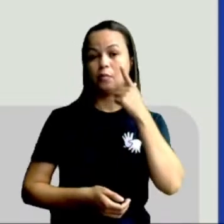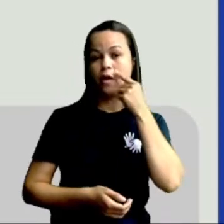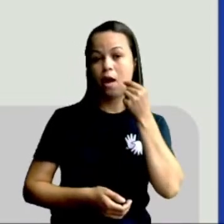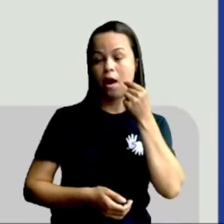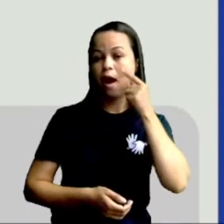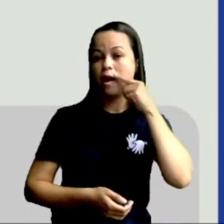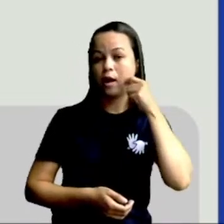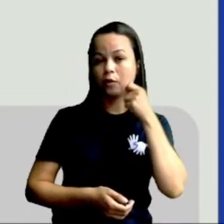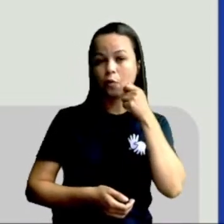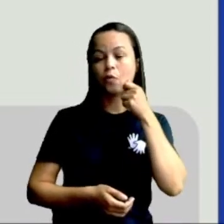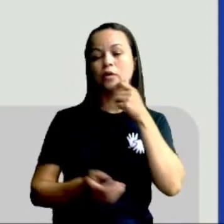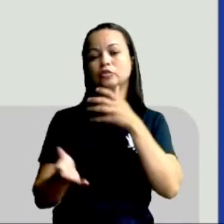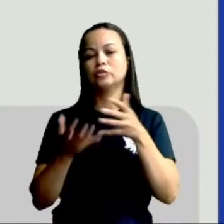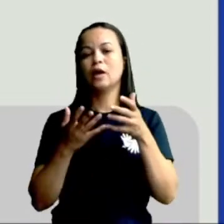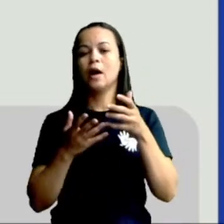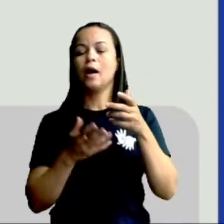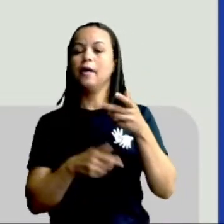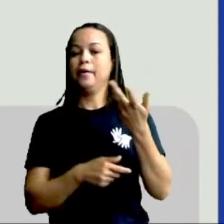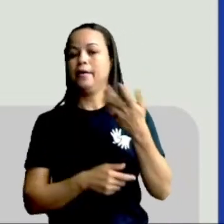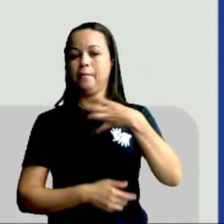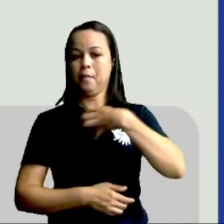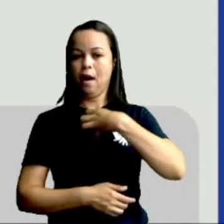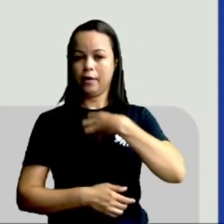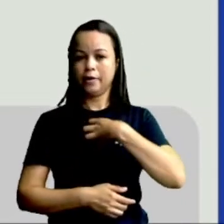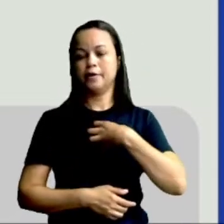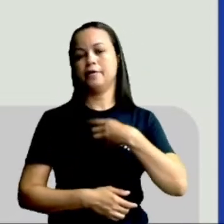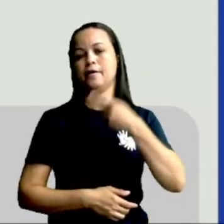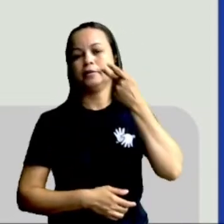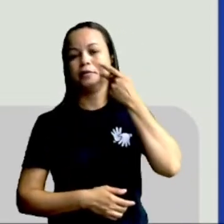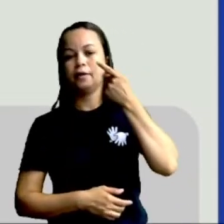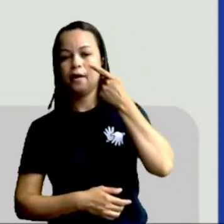Alagoas, Bahia, Ceará,